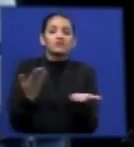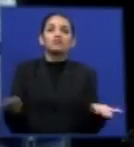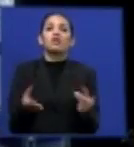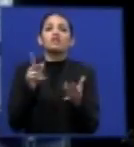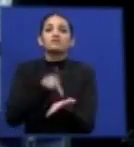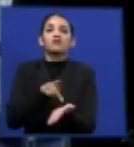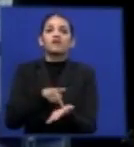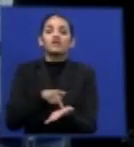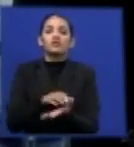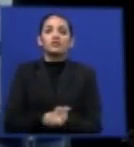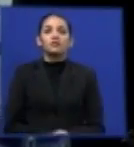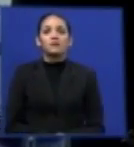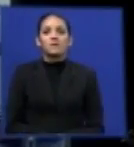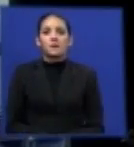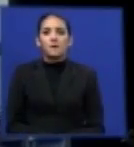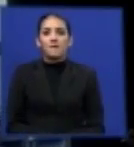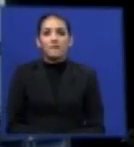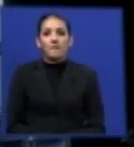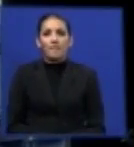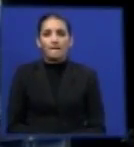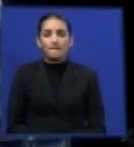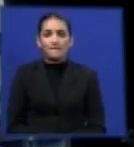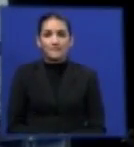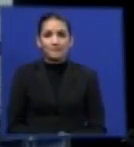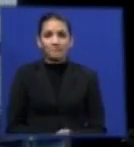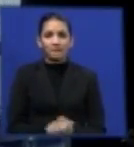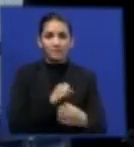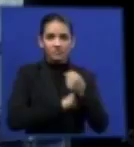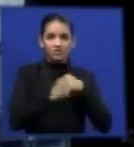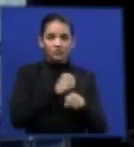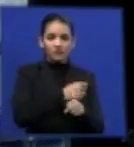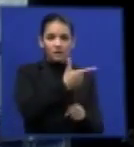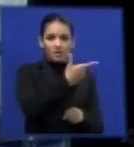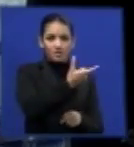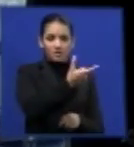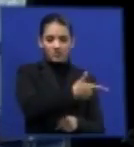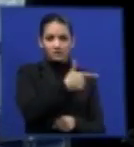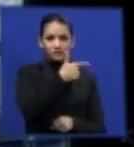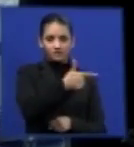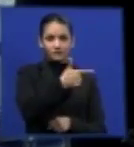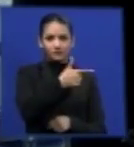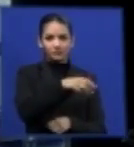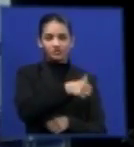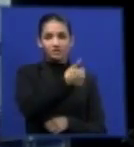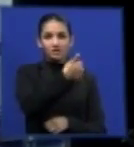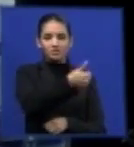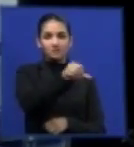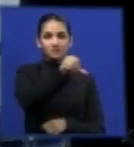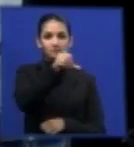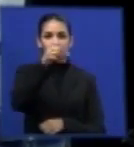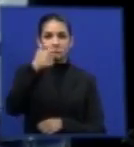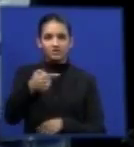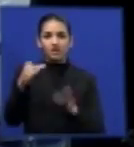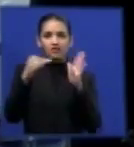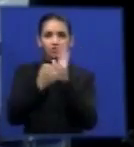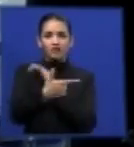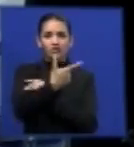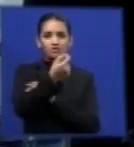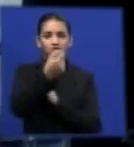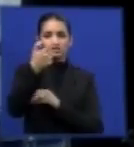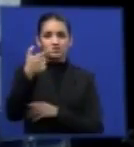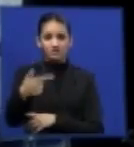eh nós entre 97 e 2007 em 10 anos pneus